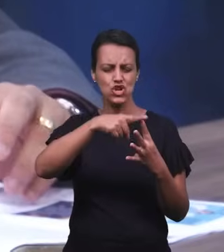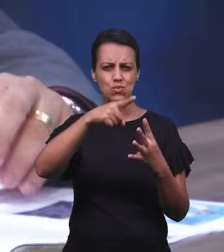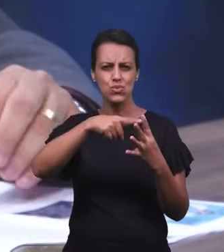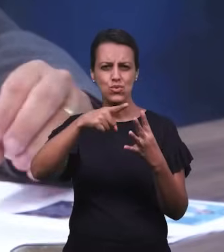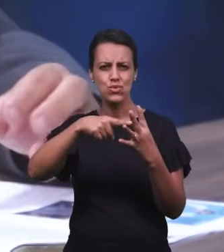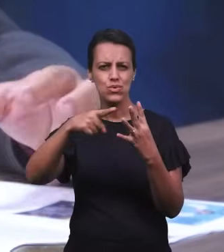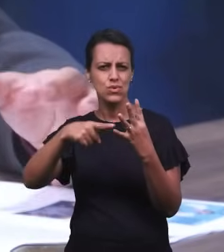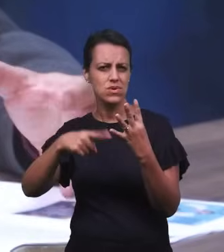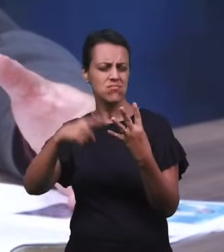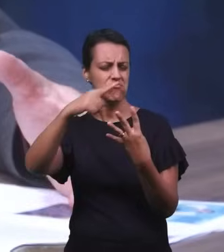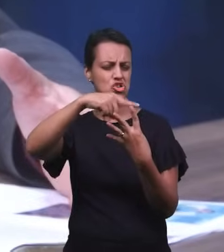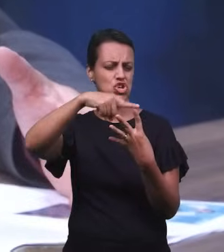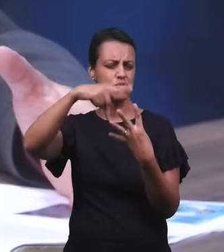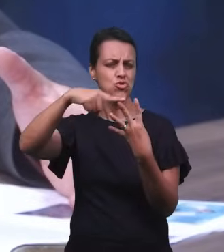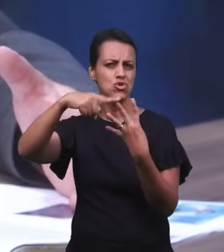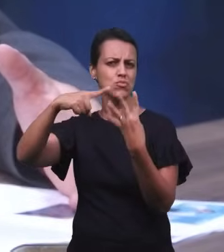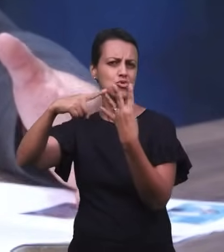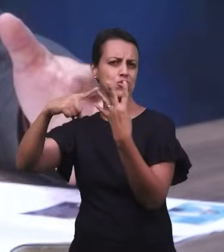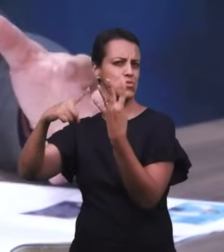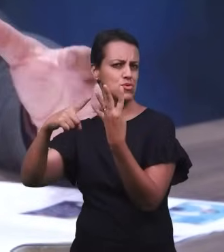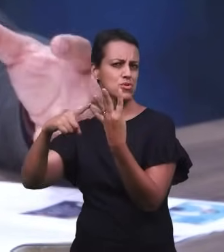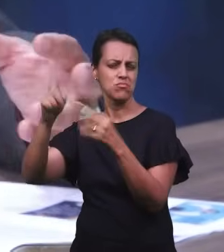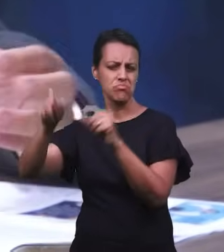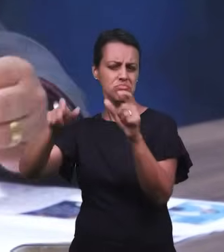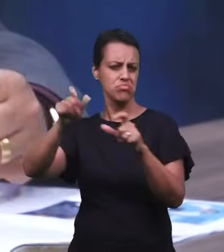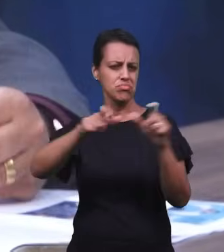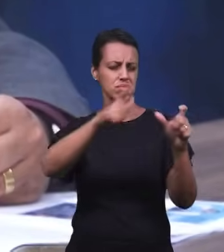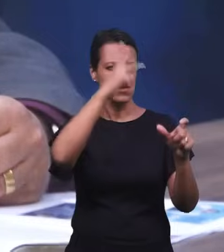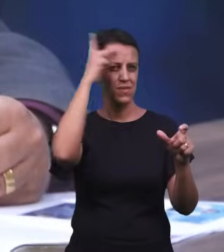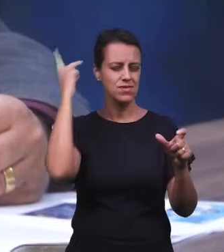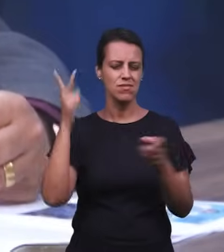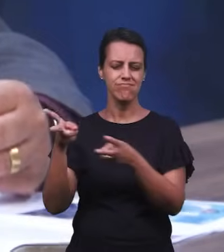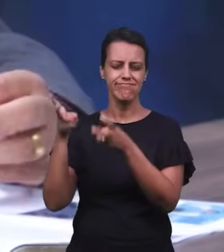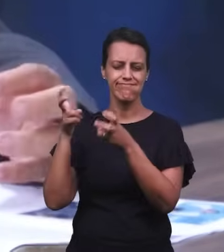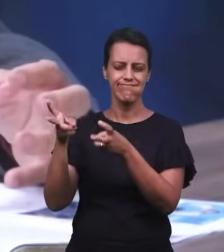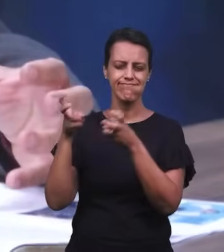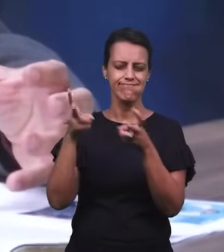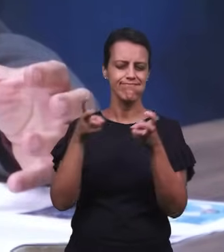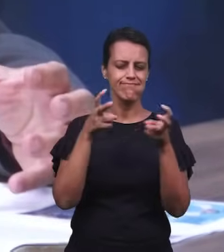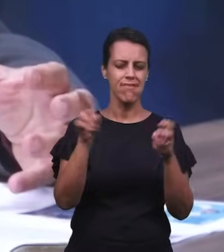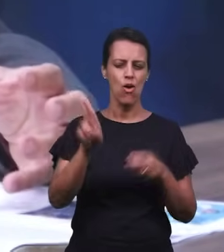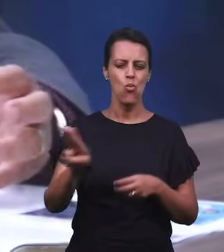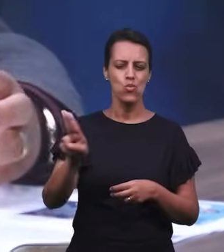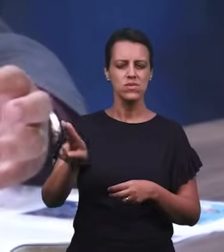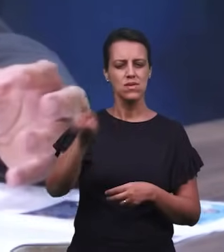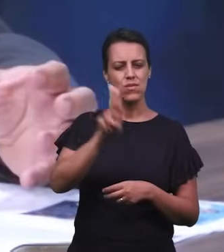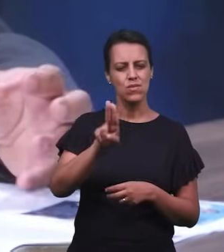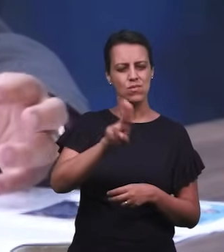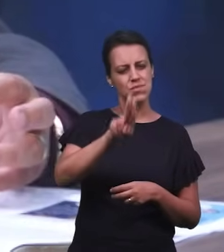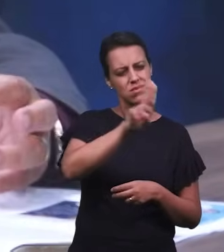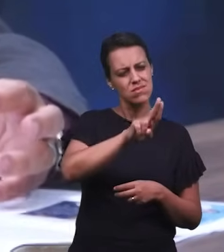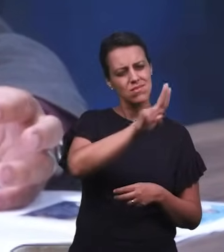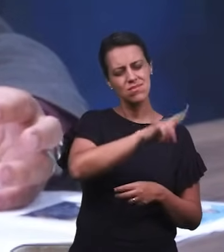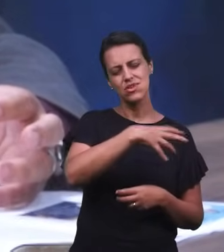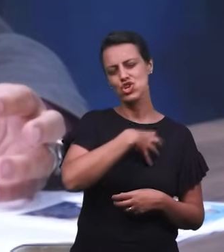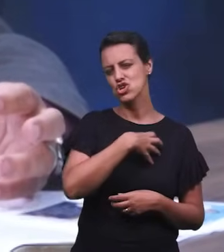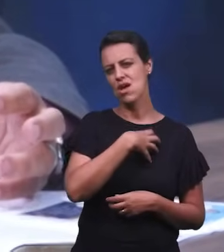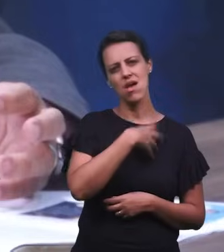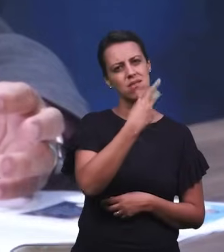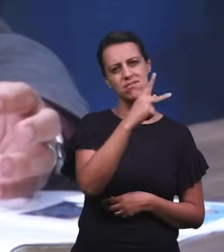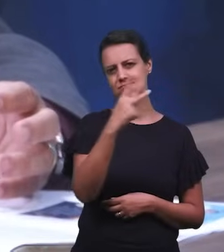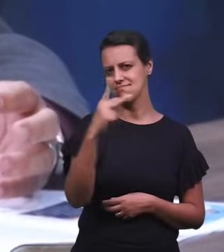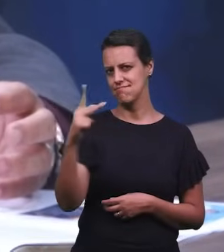para potencializar aquilo que a gente tem de bom, né? Os talentos que o próprio Senhor nos deu, mas também para nos moldar naquilo que nós